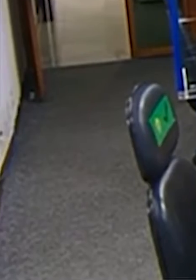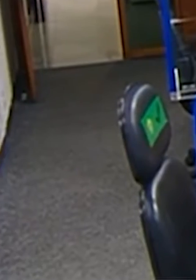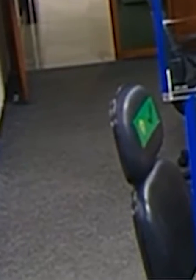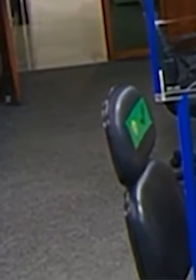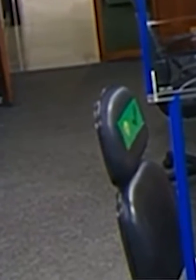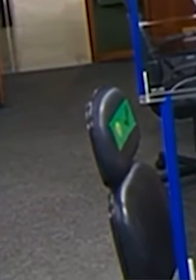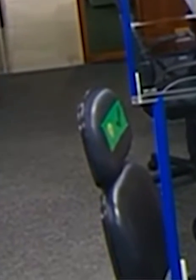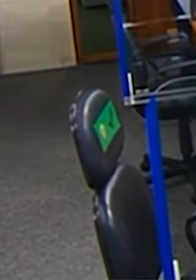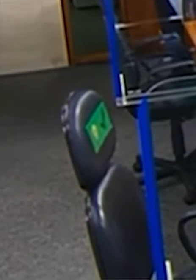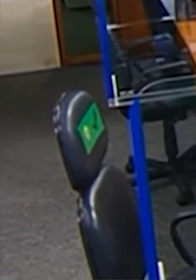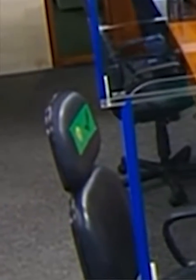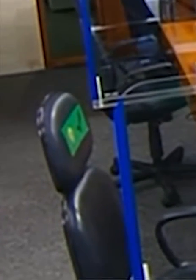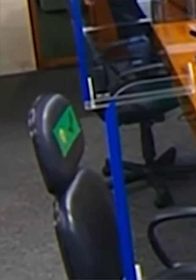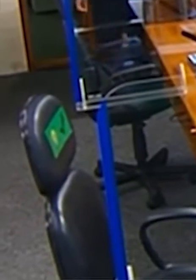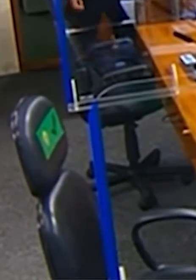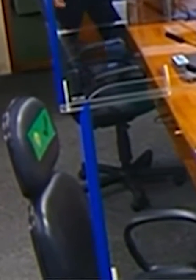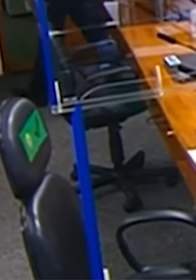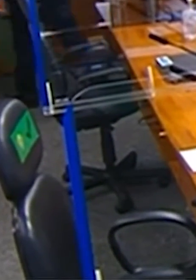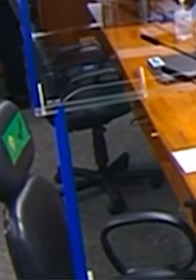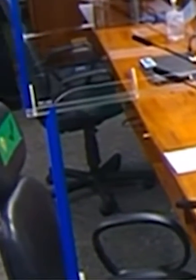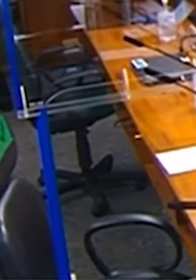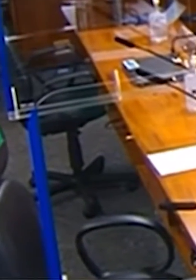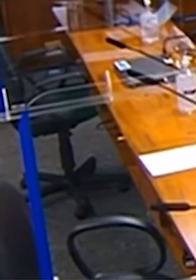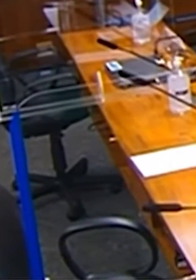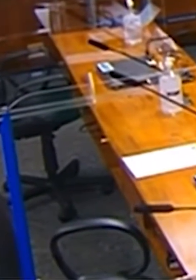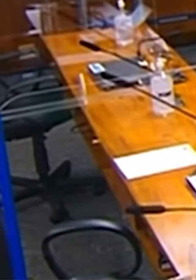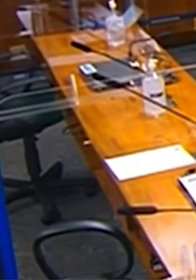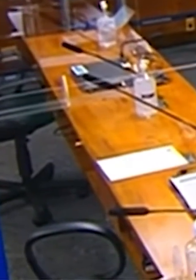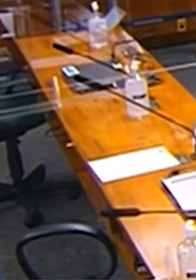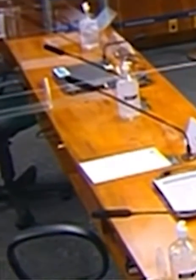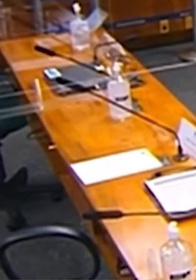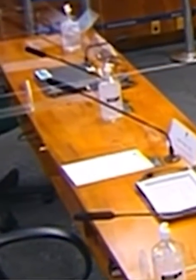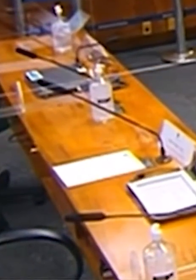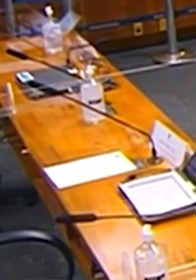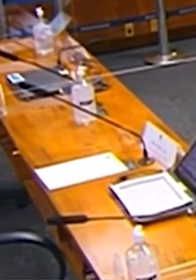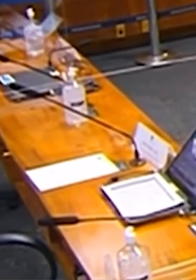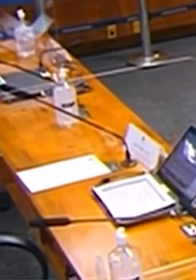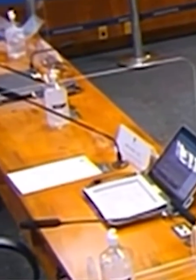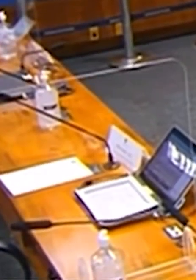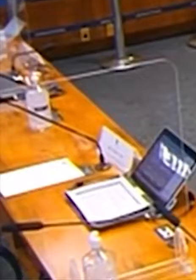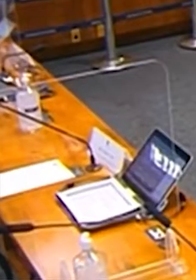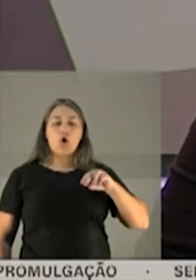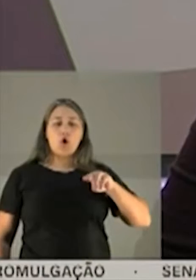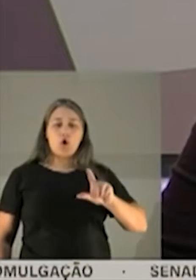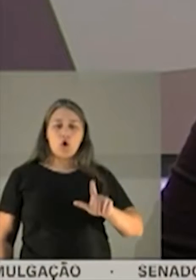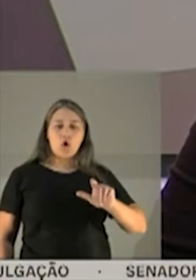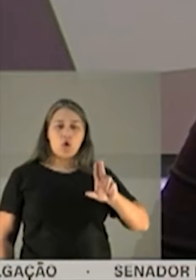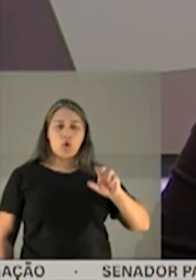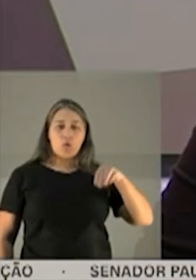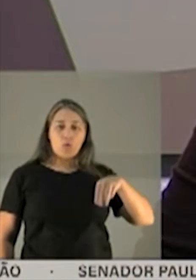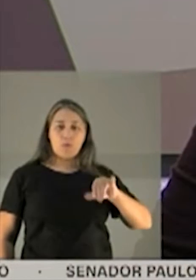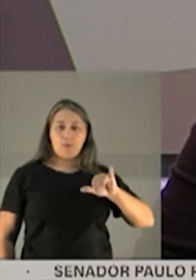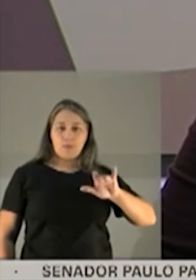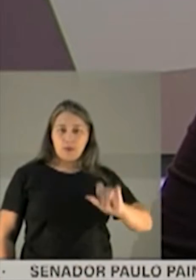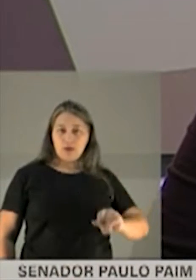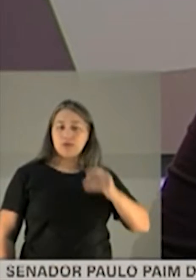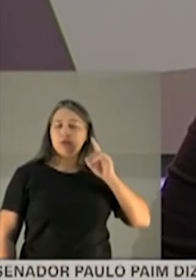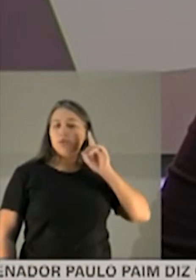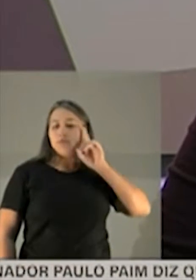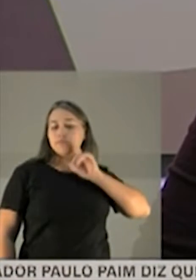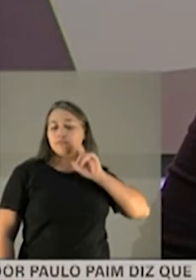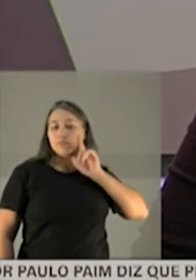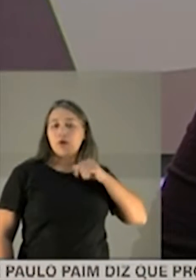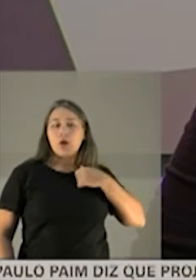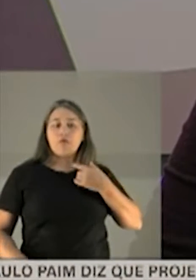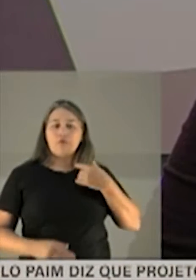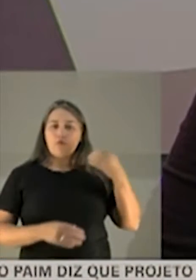desta sexta-feira teve o objetivo de discutir questões técnicas sobre o enfrentamento à Covid-19 no Brasil. A pesquisadora da USP, Natália